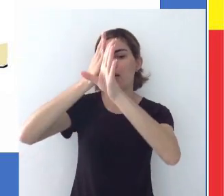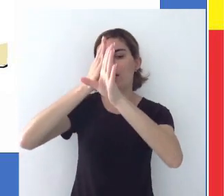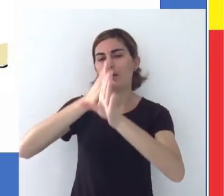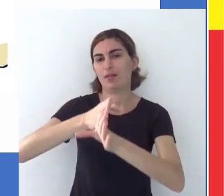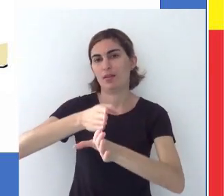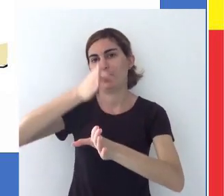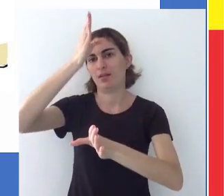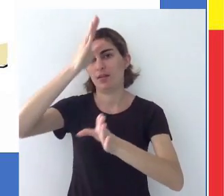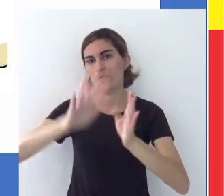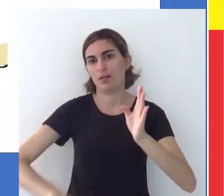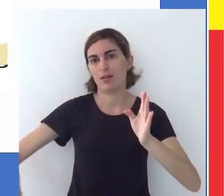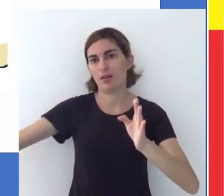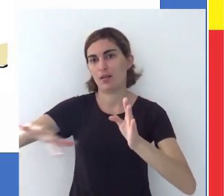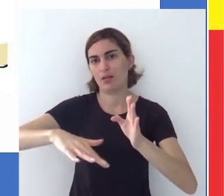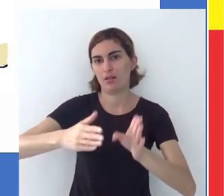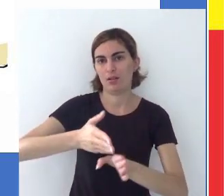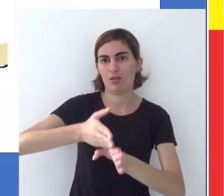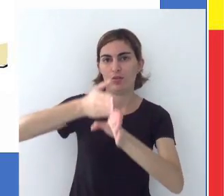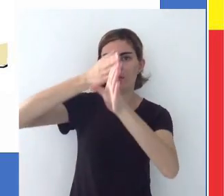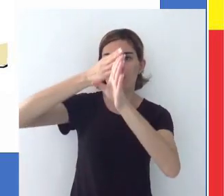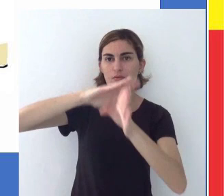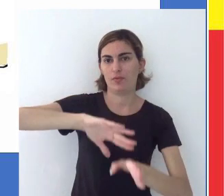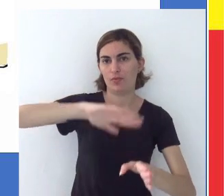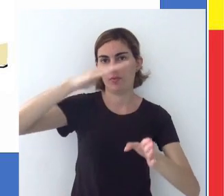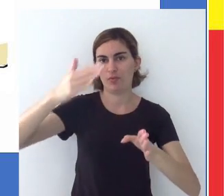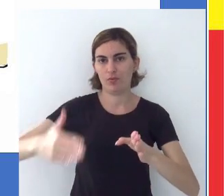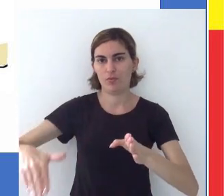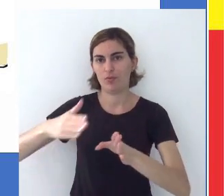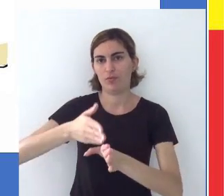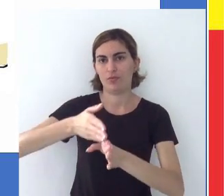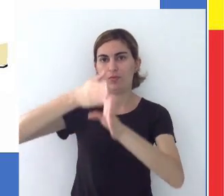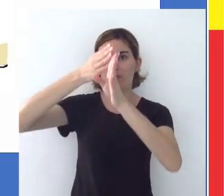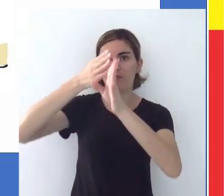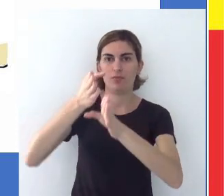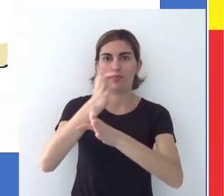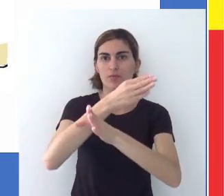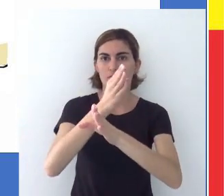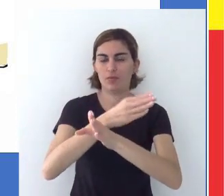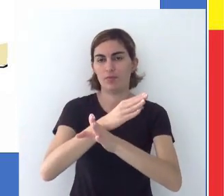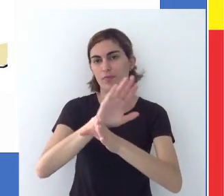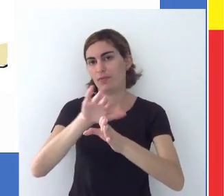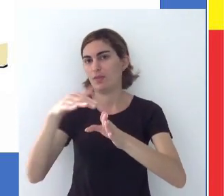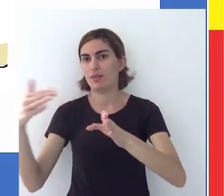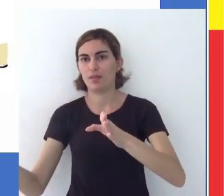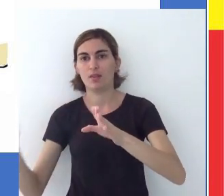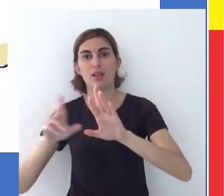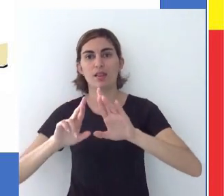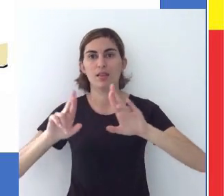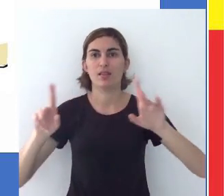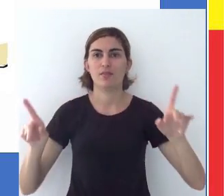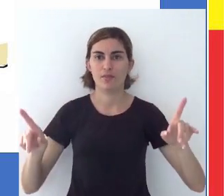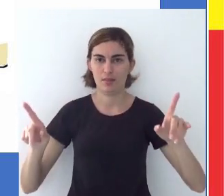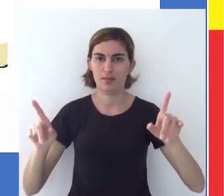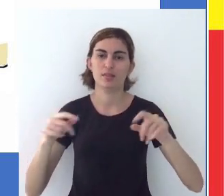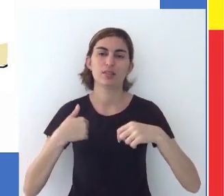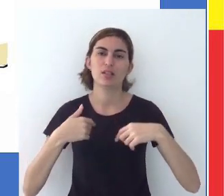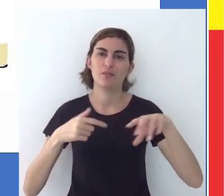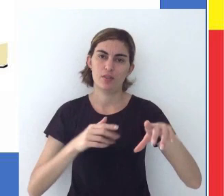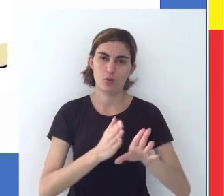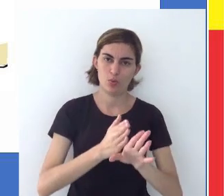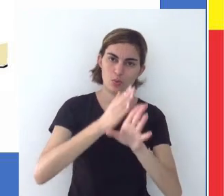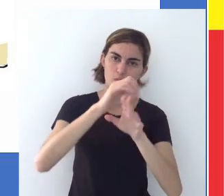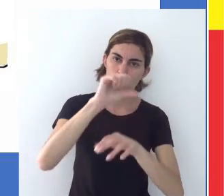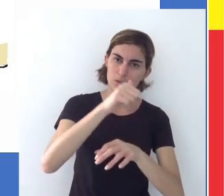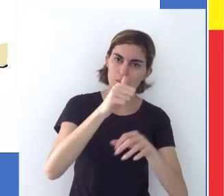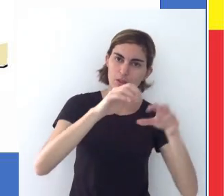orográfica, essa área que está mais elevada, funciona aí como uma barreira orográfica. Tá? Então, ela faz com que a umidade ela se